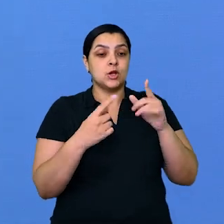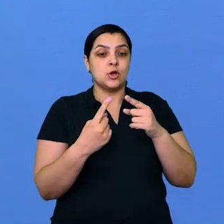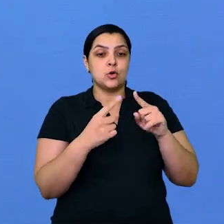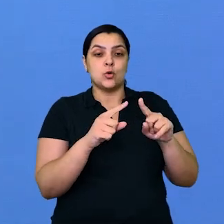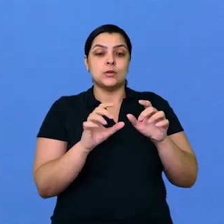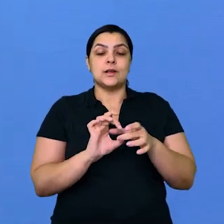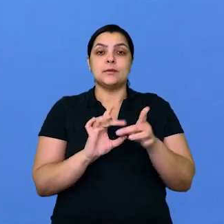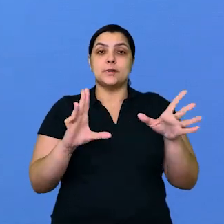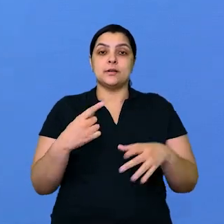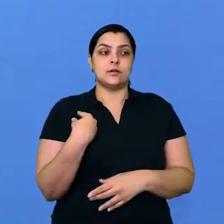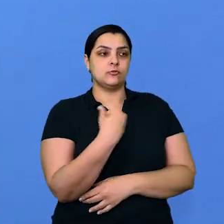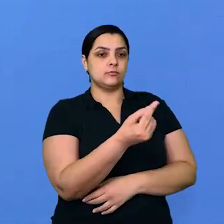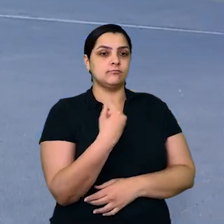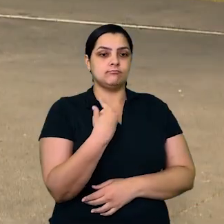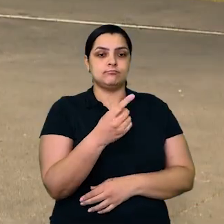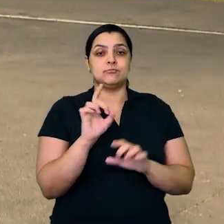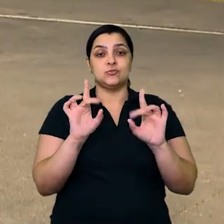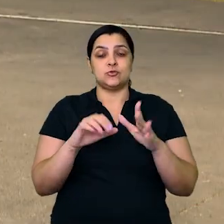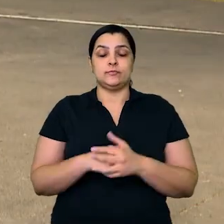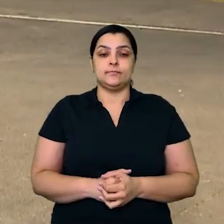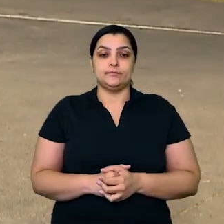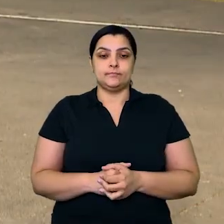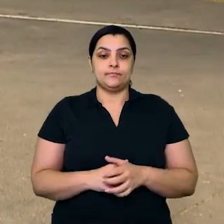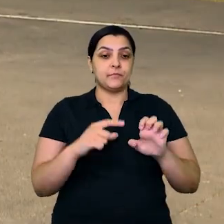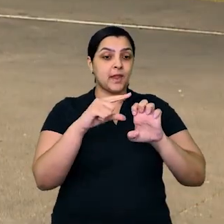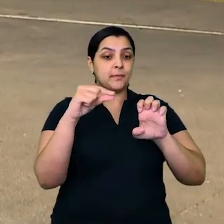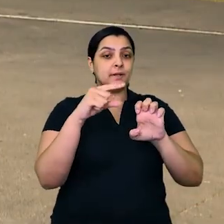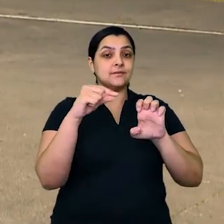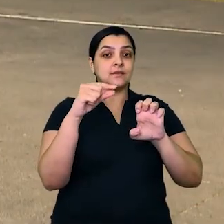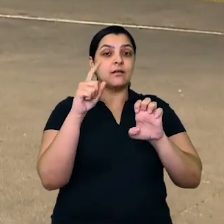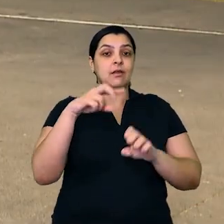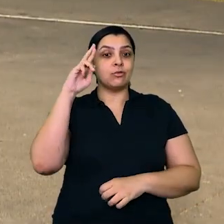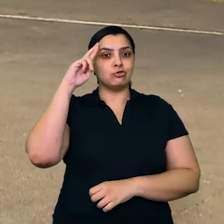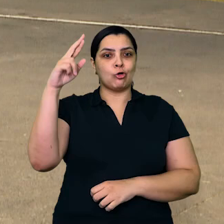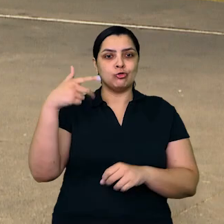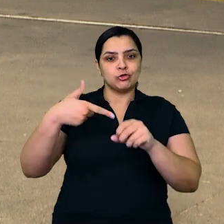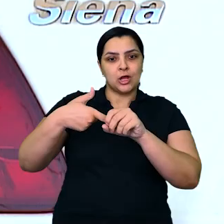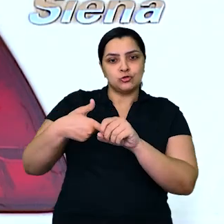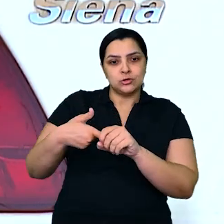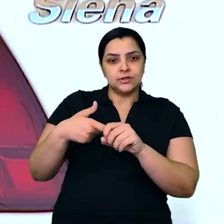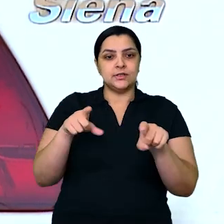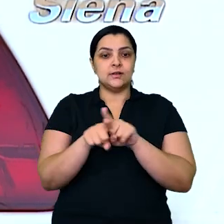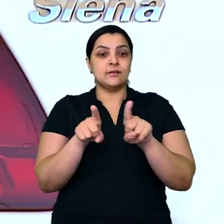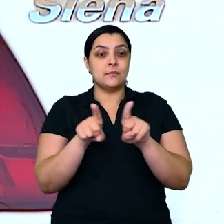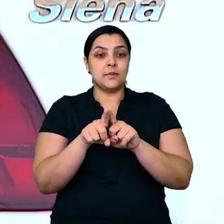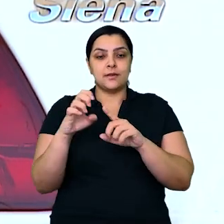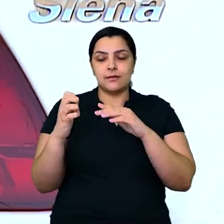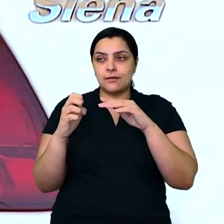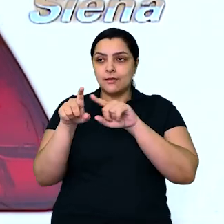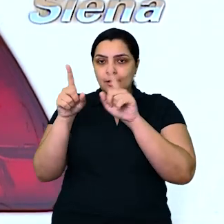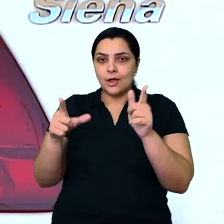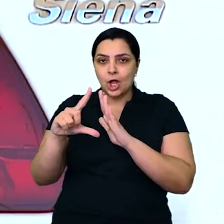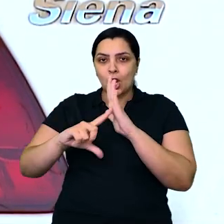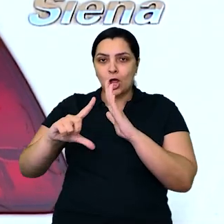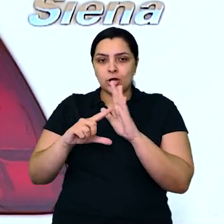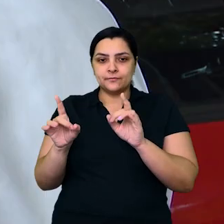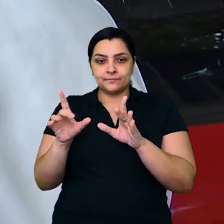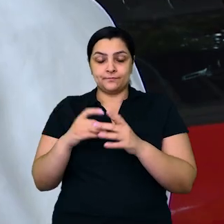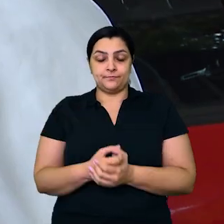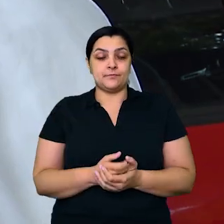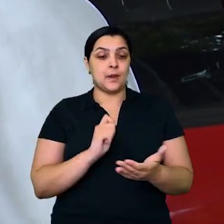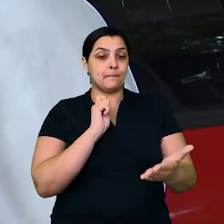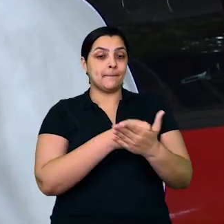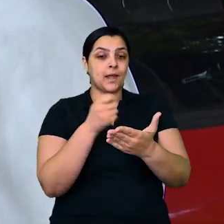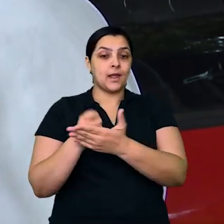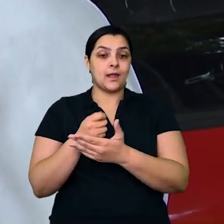liberdade primária de ir e vir. Os empresários são donos de postos de gasolina e conveniência. Eles foram condenados a pagar